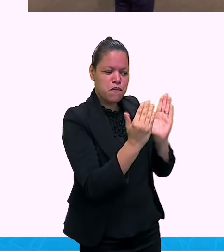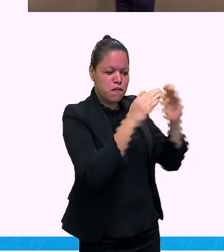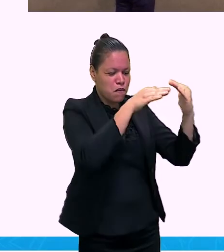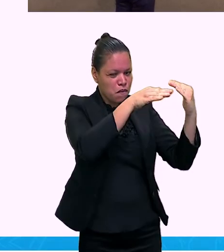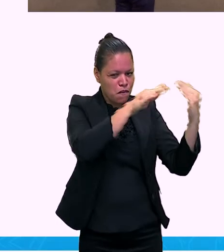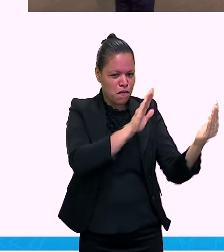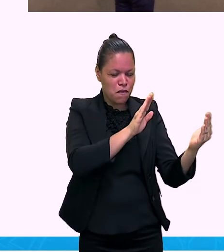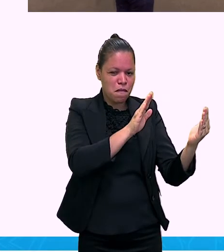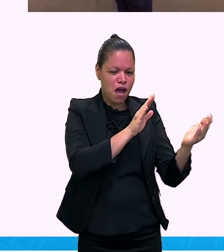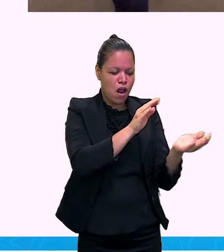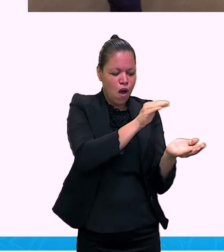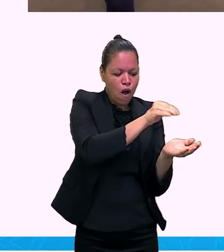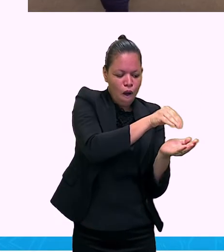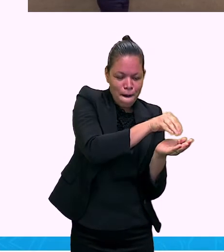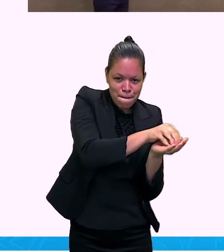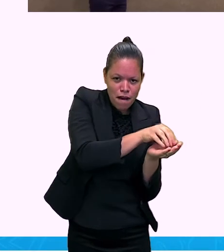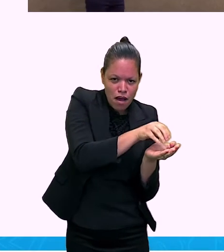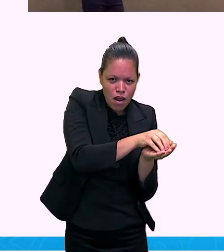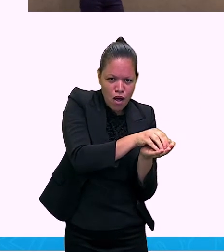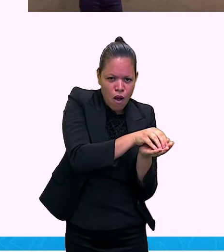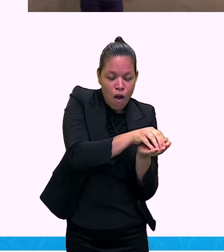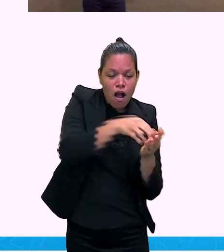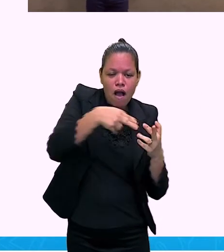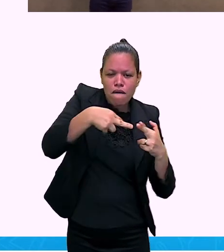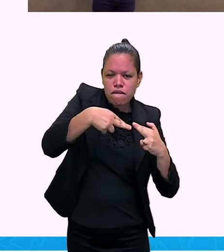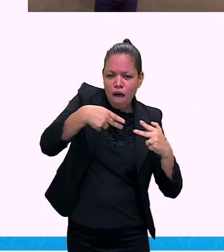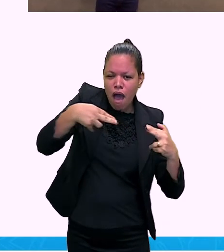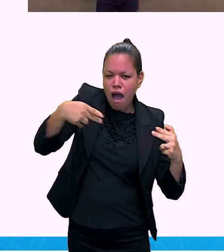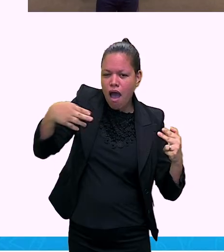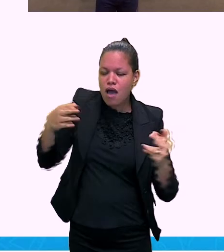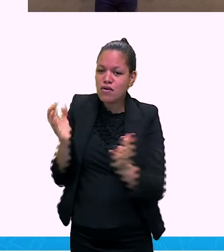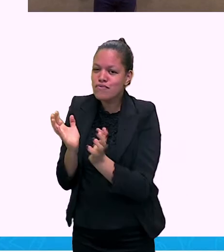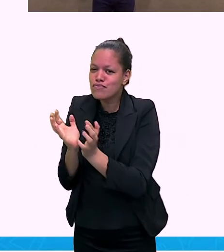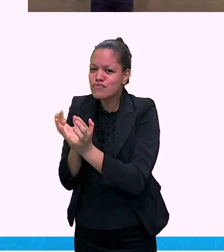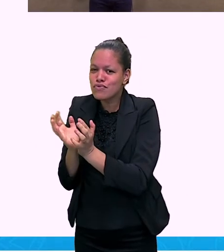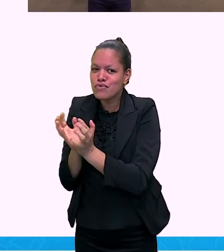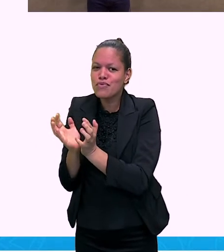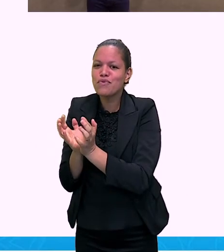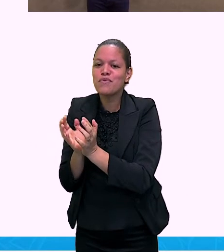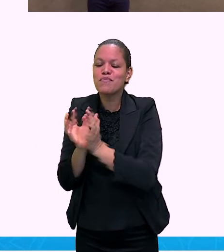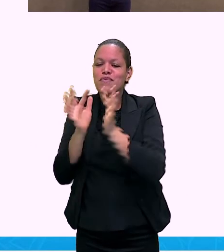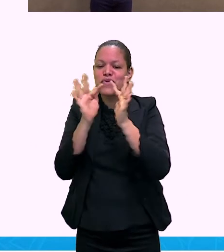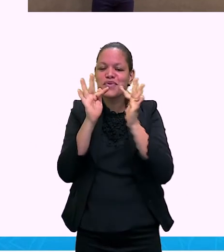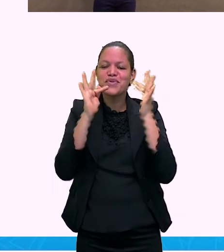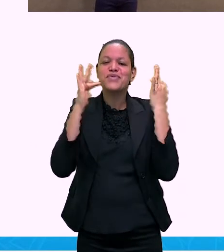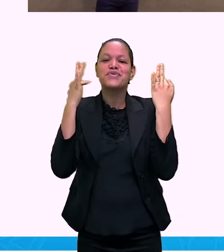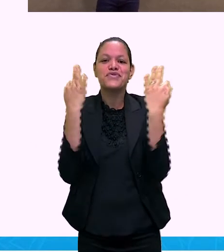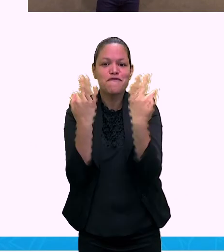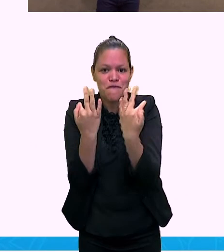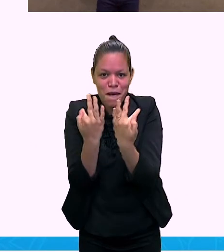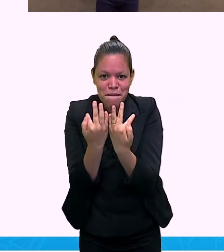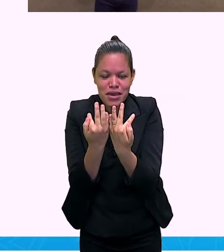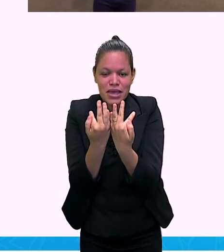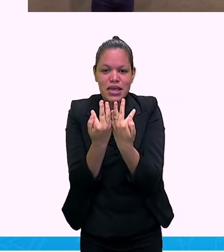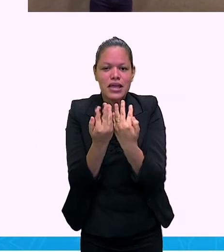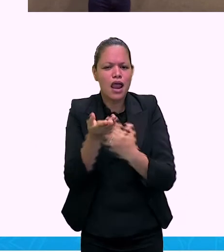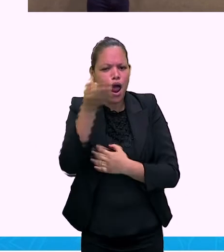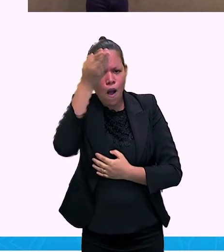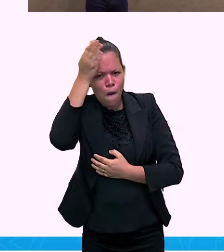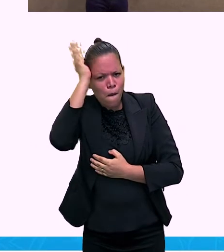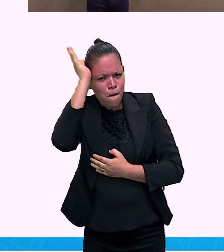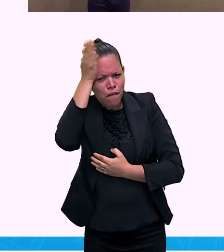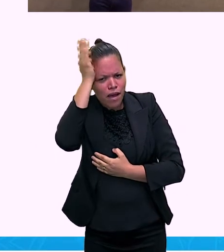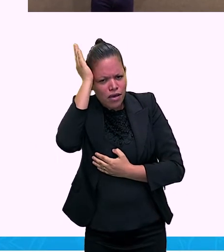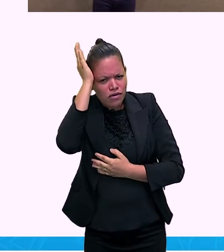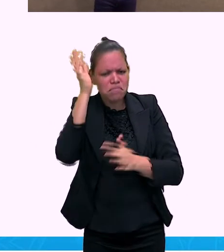vários grupos familiares e em determinados tribos, ali estavam que o pajé e a sua família, né, ou o